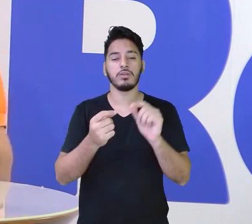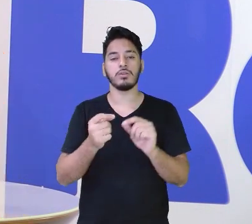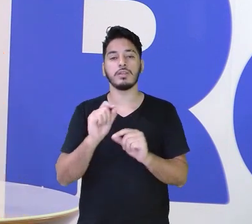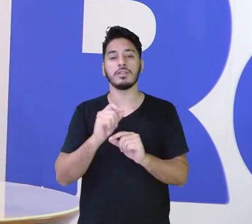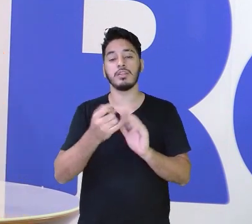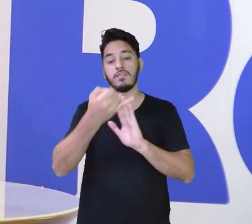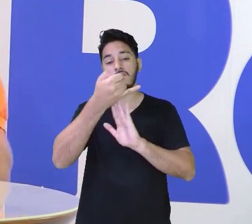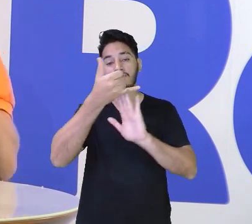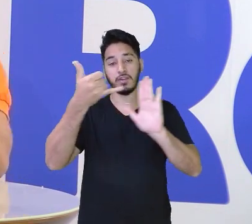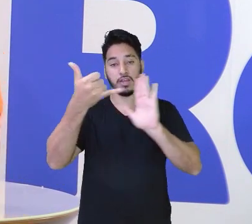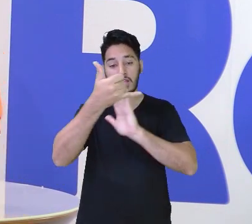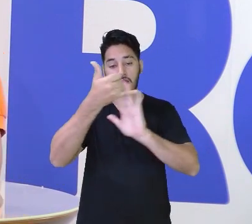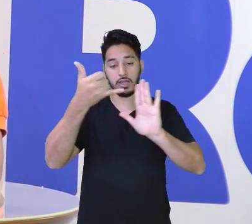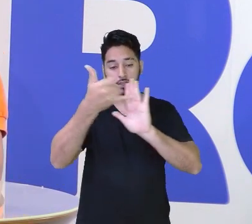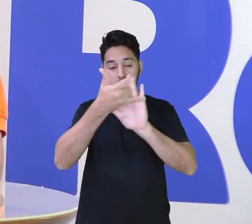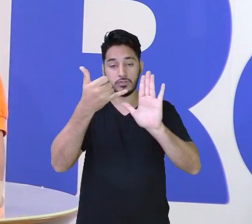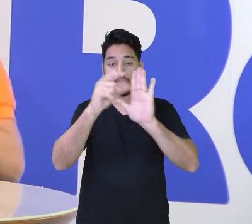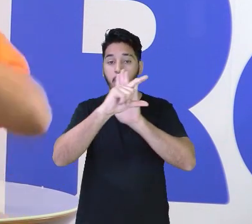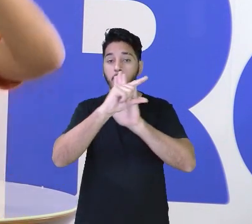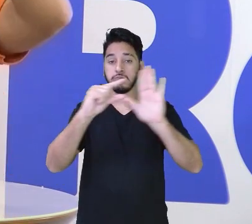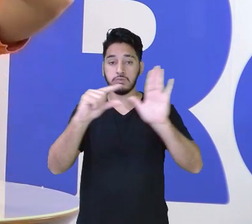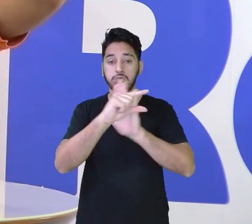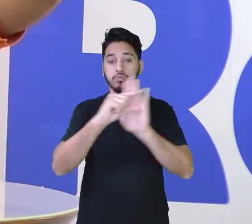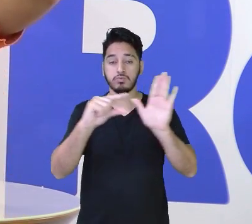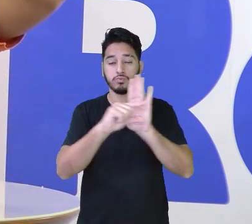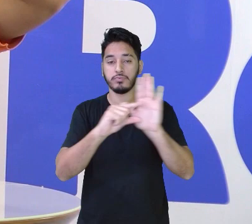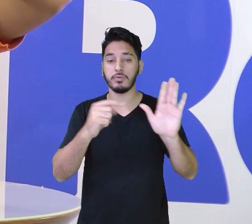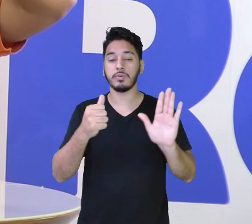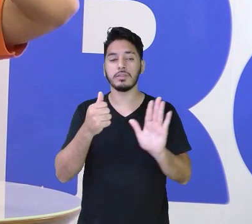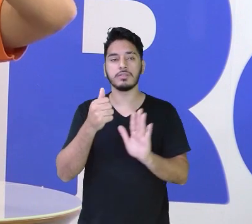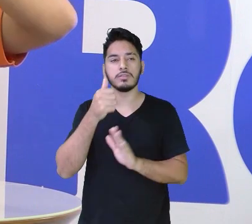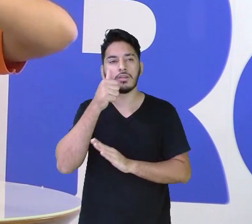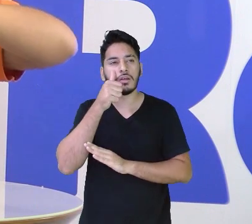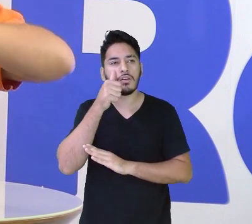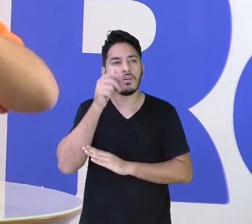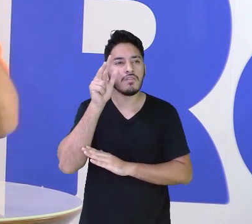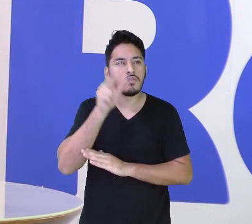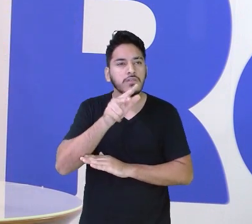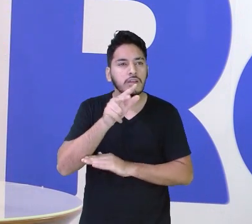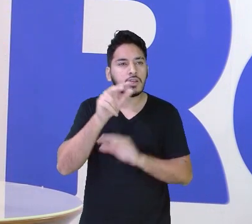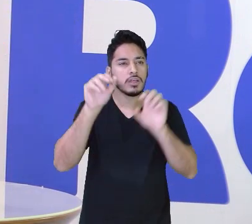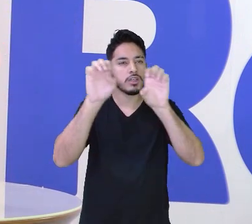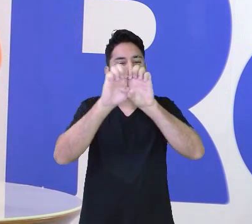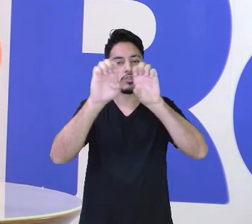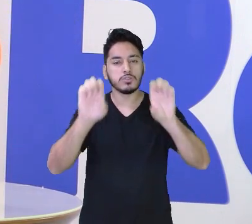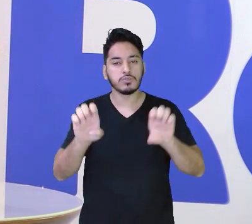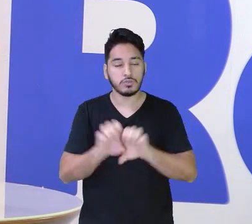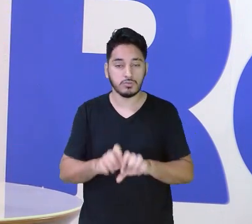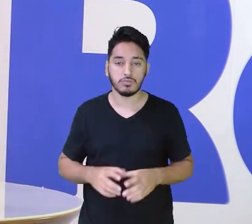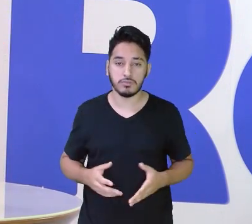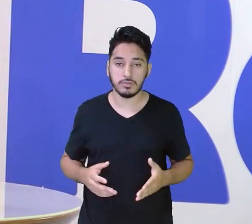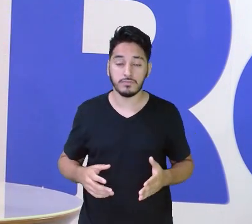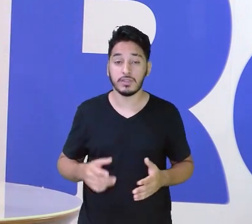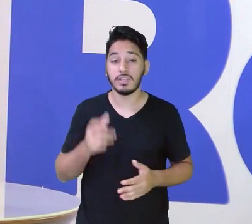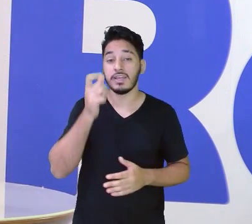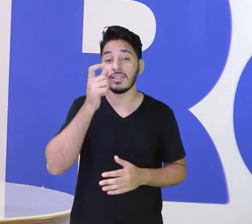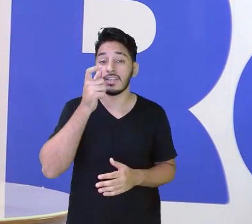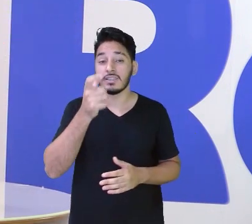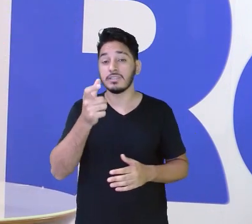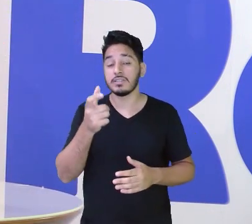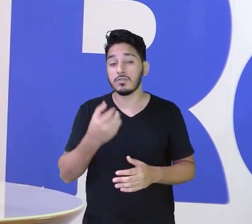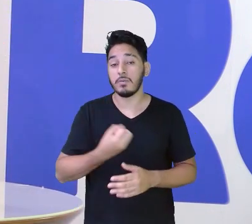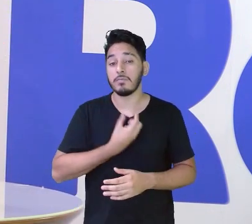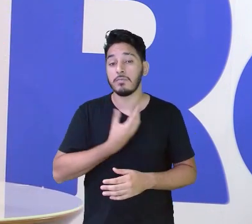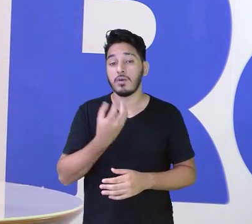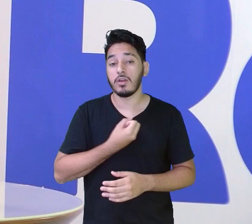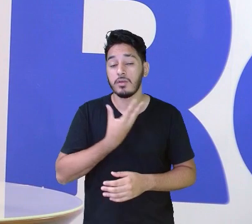versos e estrofes. A gente precisa acompanhar a estrutura. E uma coisa interessantíssima dos poemas, a gente